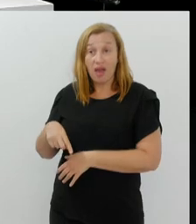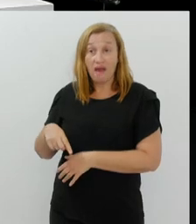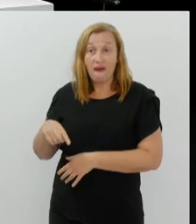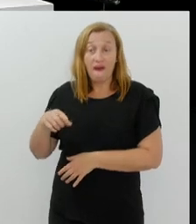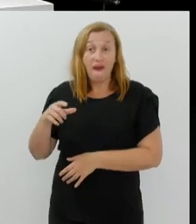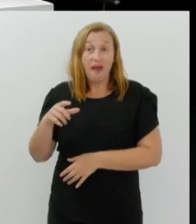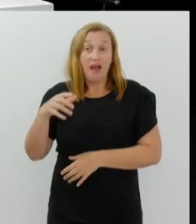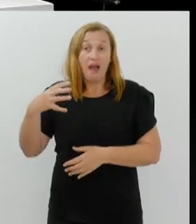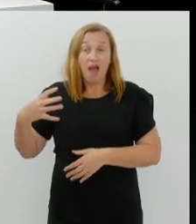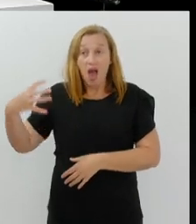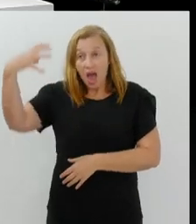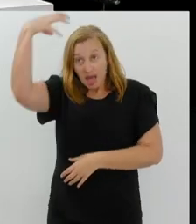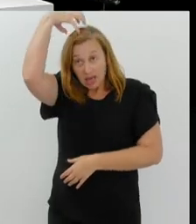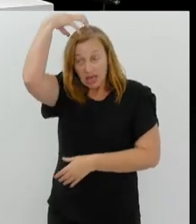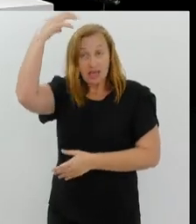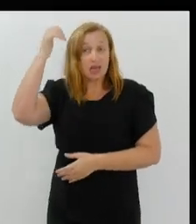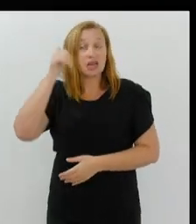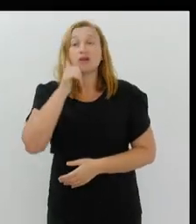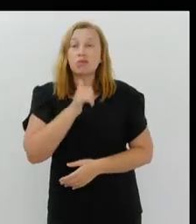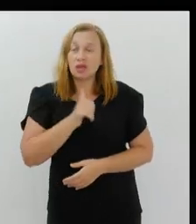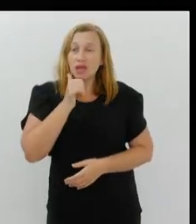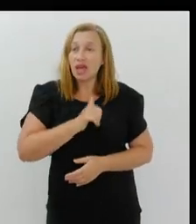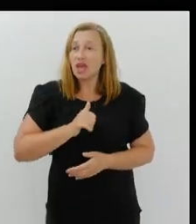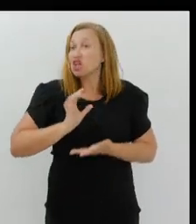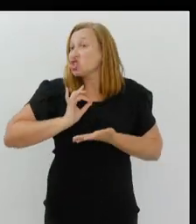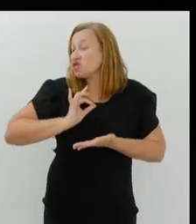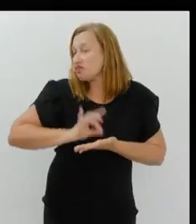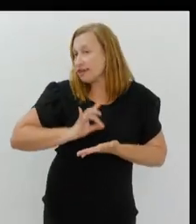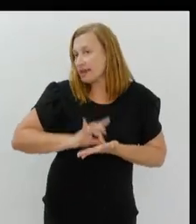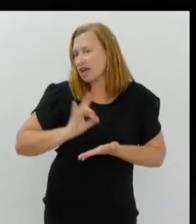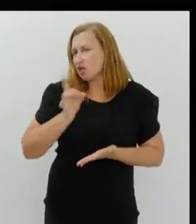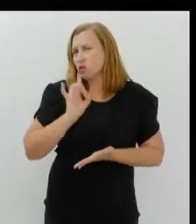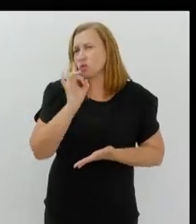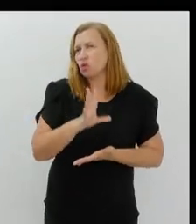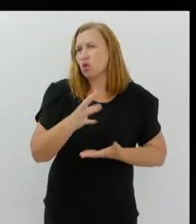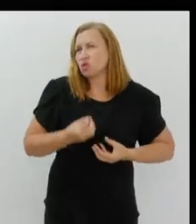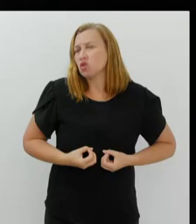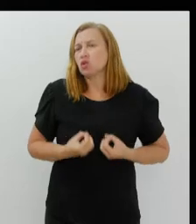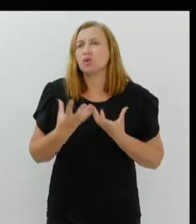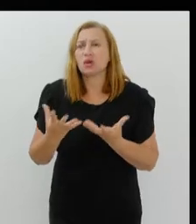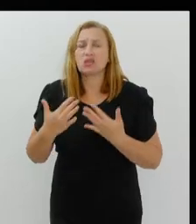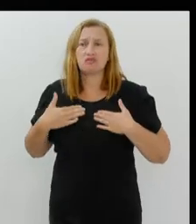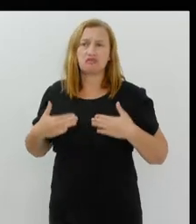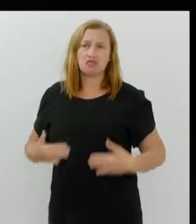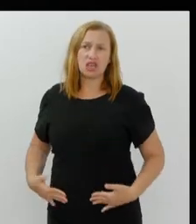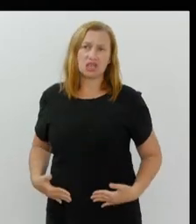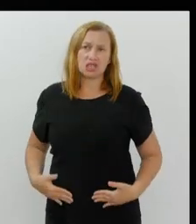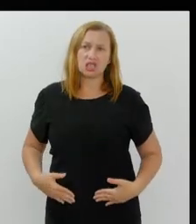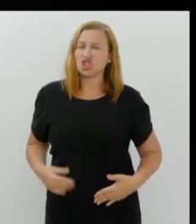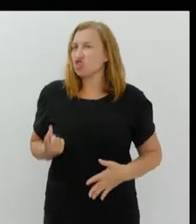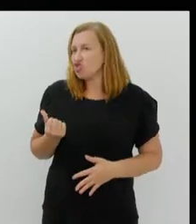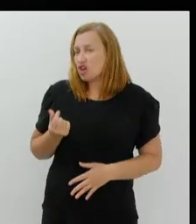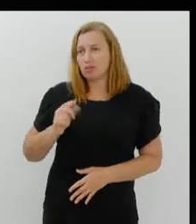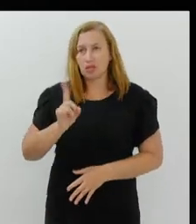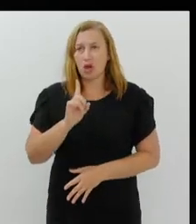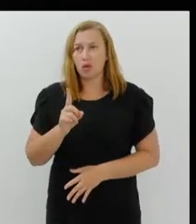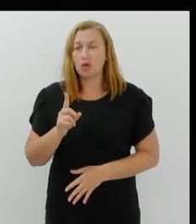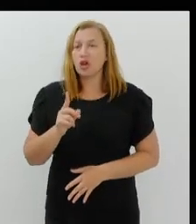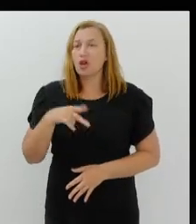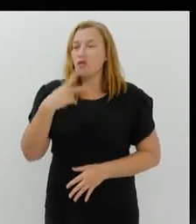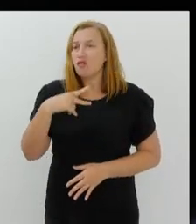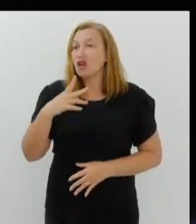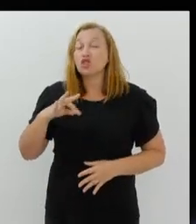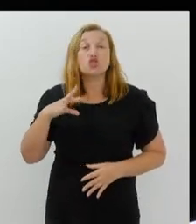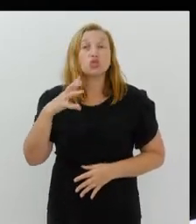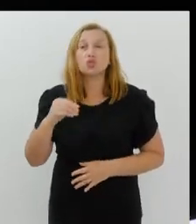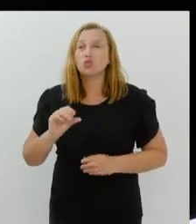Mas teve uma afinidade, teve um entrosamento, teve uma doação. Não só, não estou falando nem de doação física, financeira,